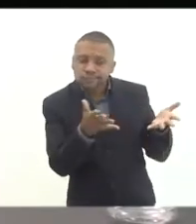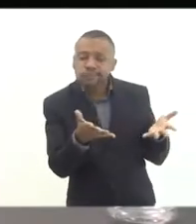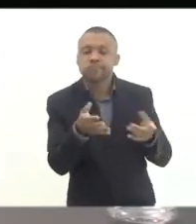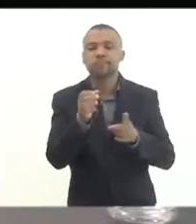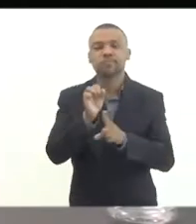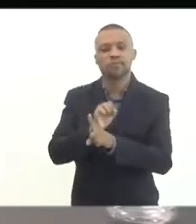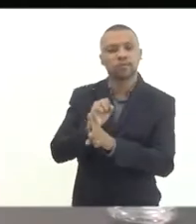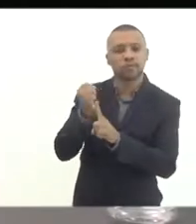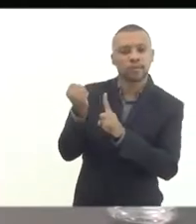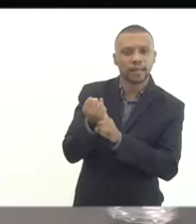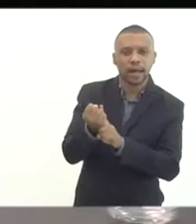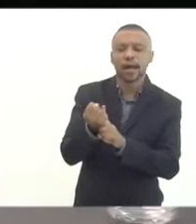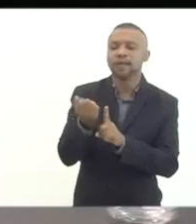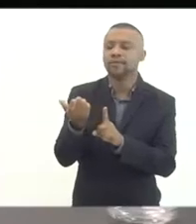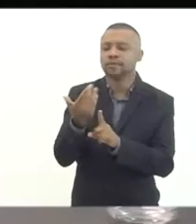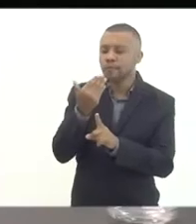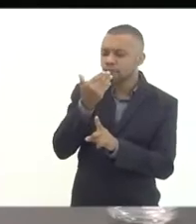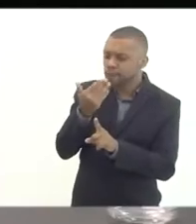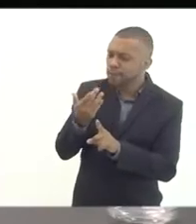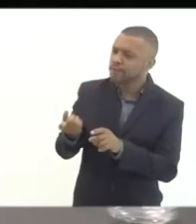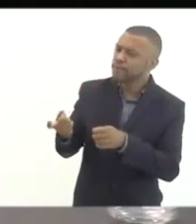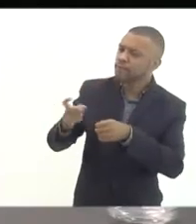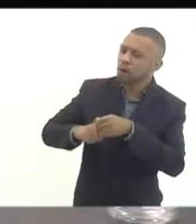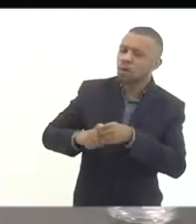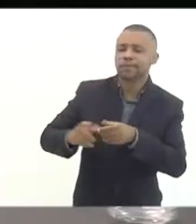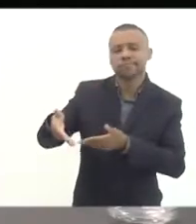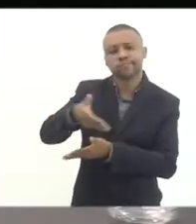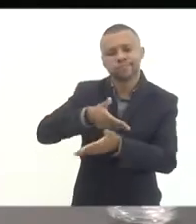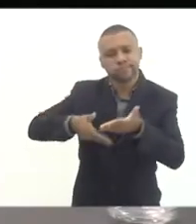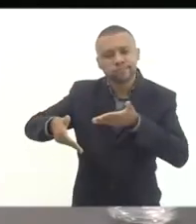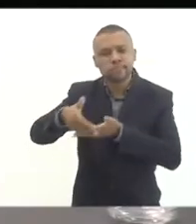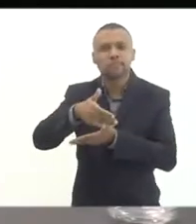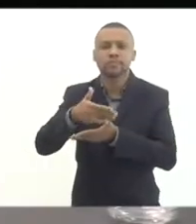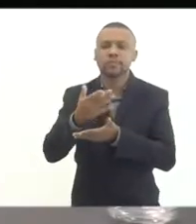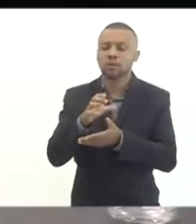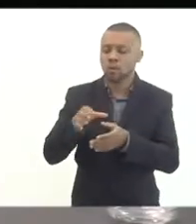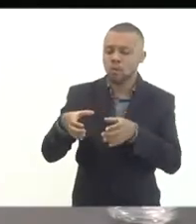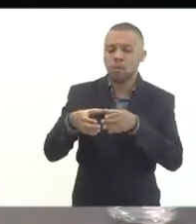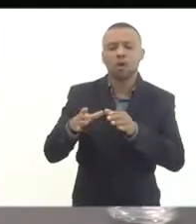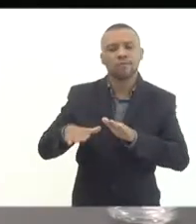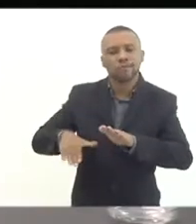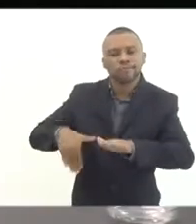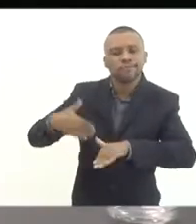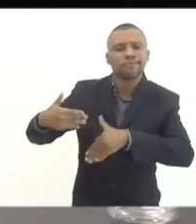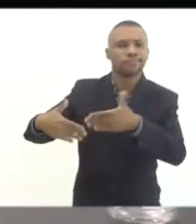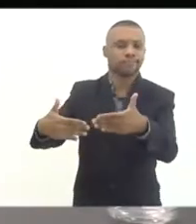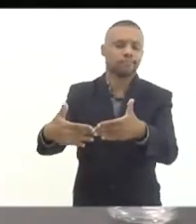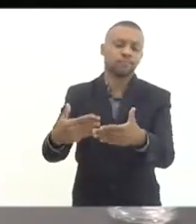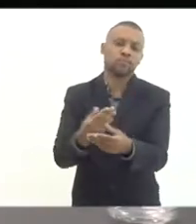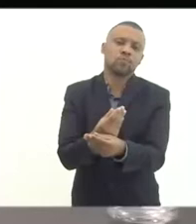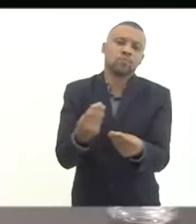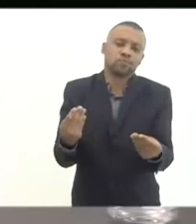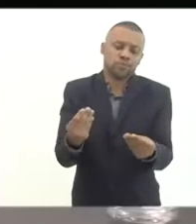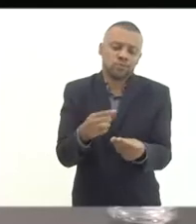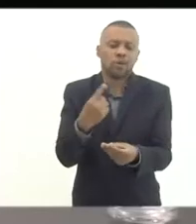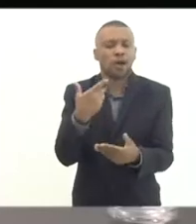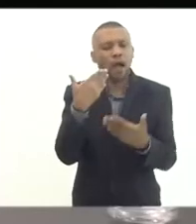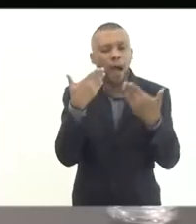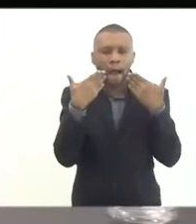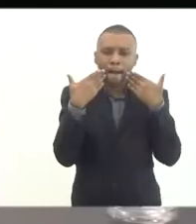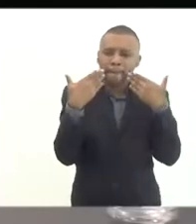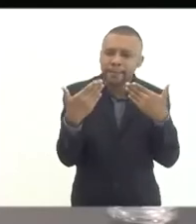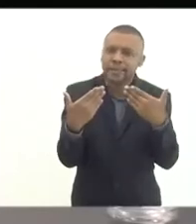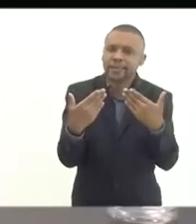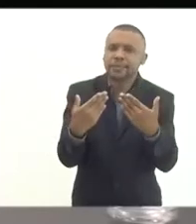Comunitária são comunidades que tu vem avançando muito a gente pode um dia também trazer apresentar